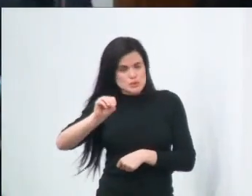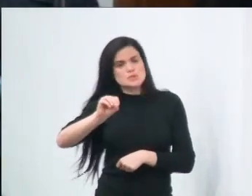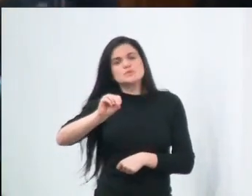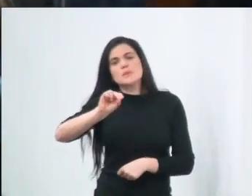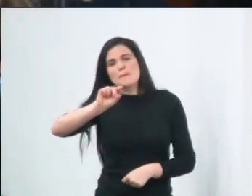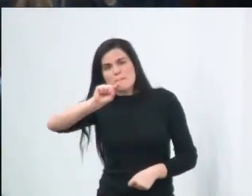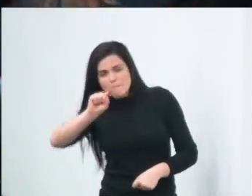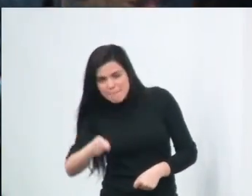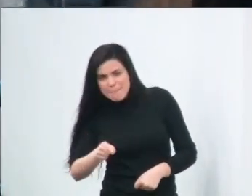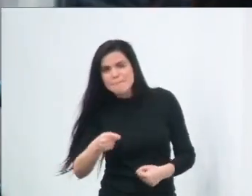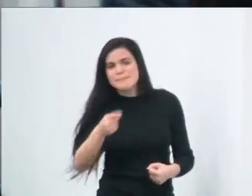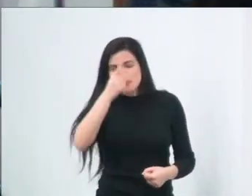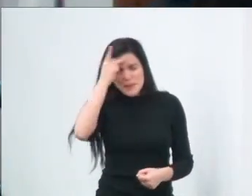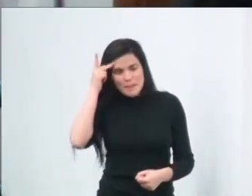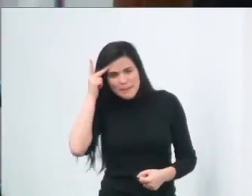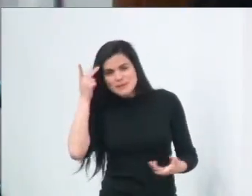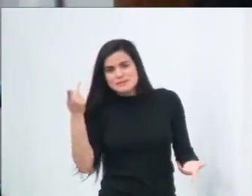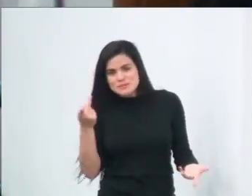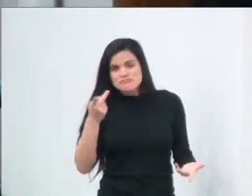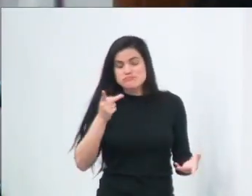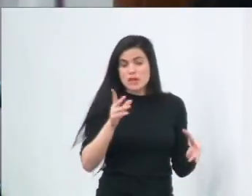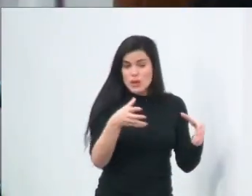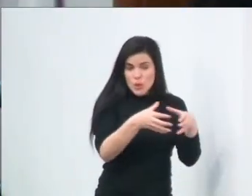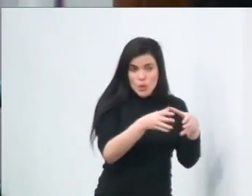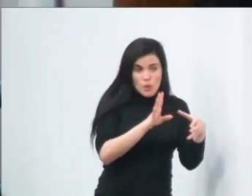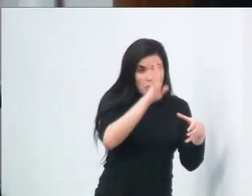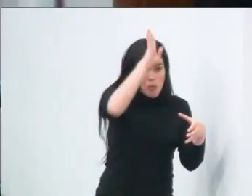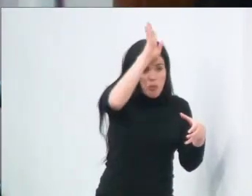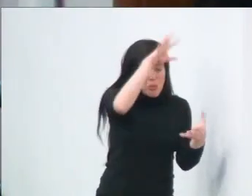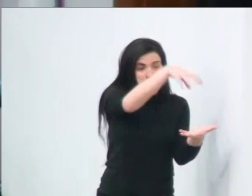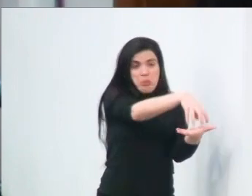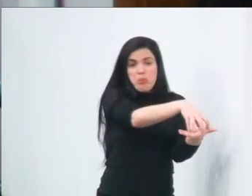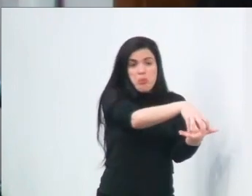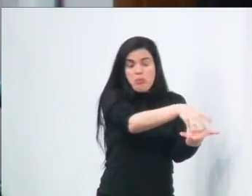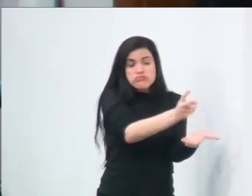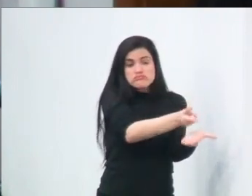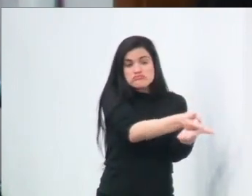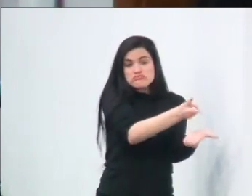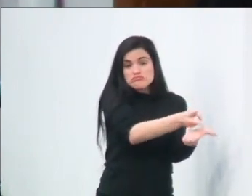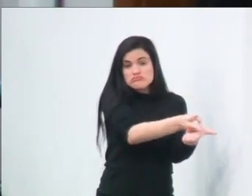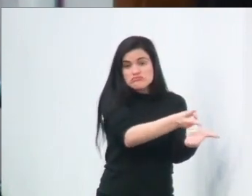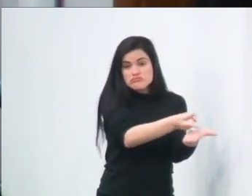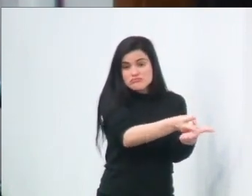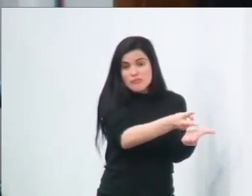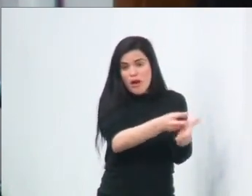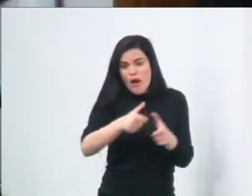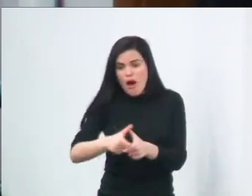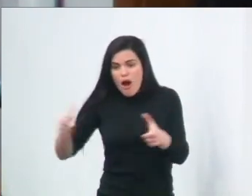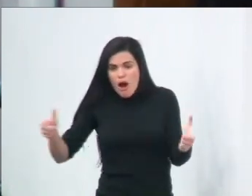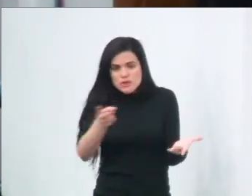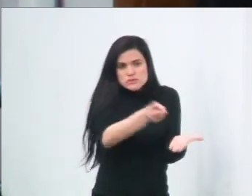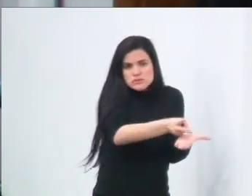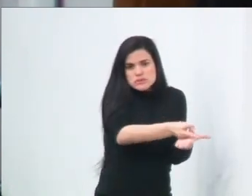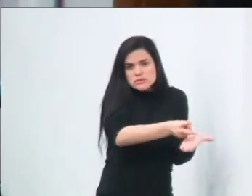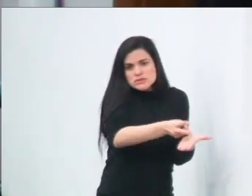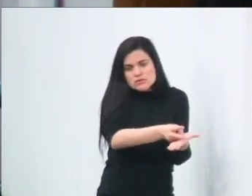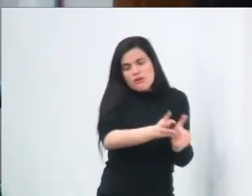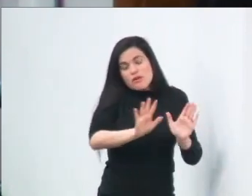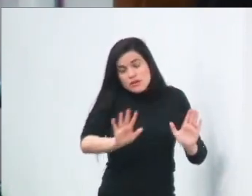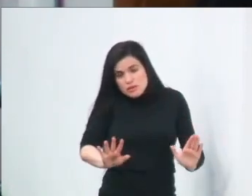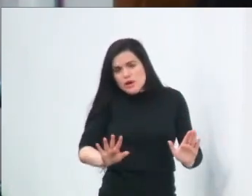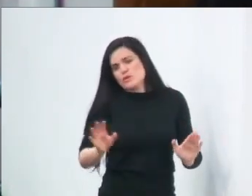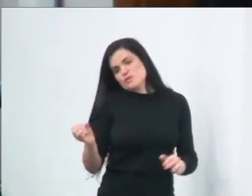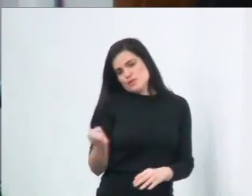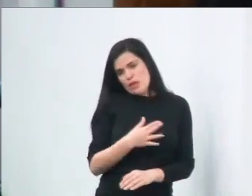física do Corpo de Bombeiros ela é praticamente a mesma da década de 70. Então, com a nova construção, e como